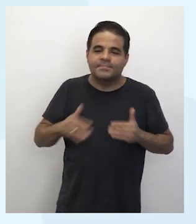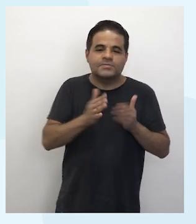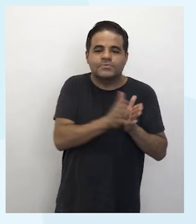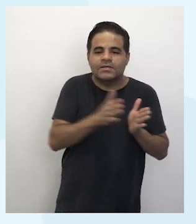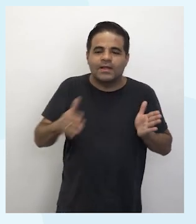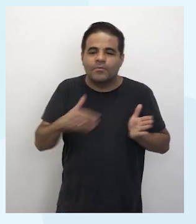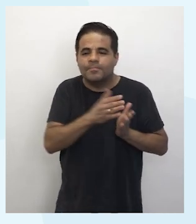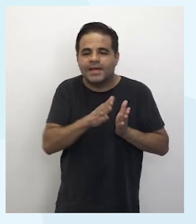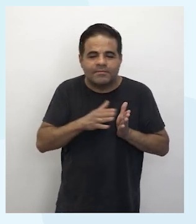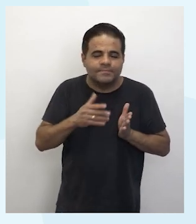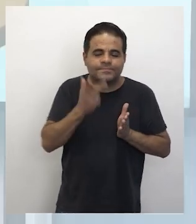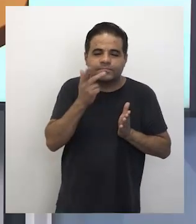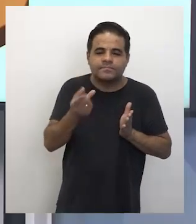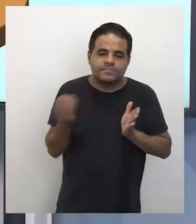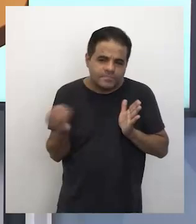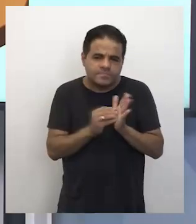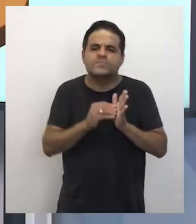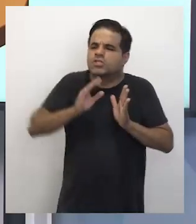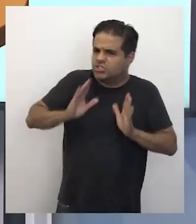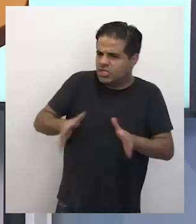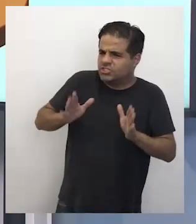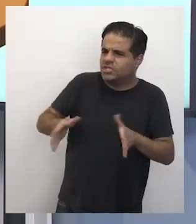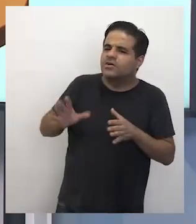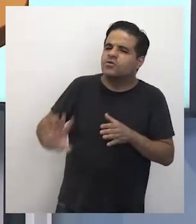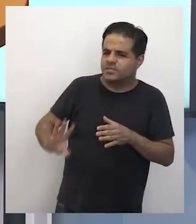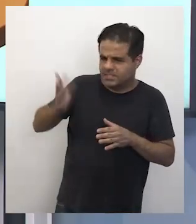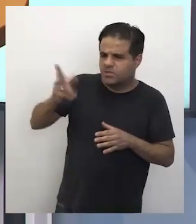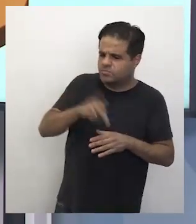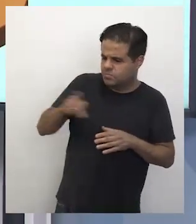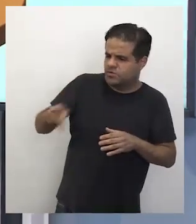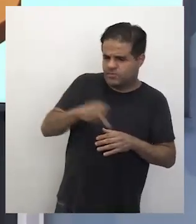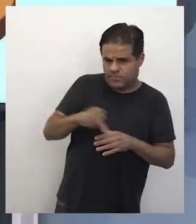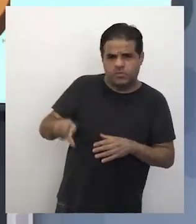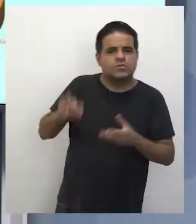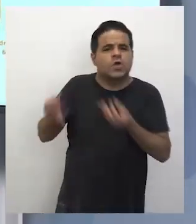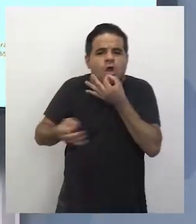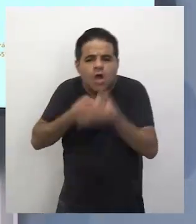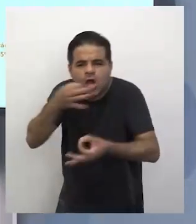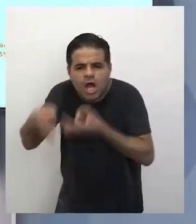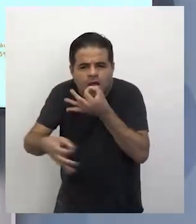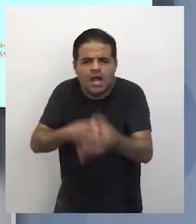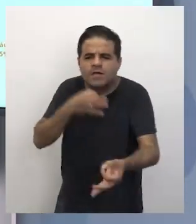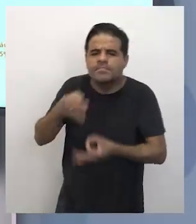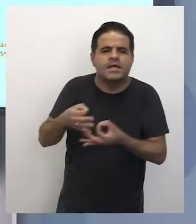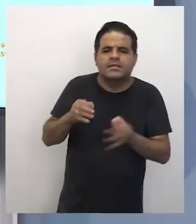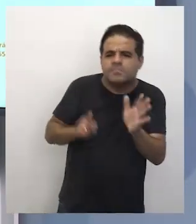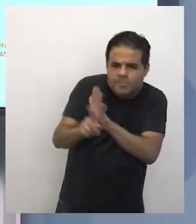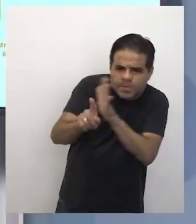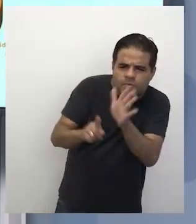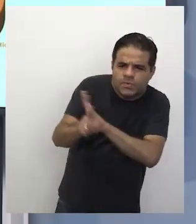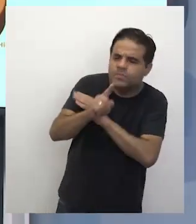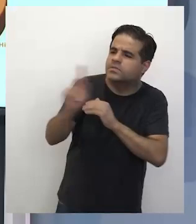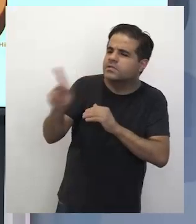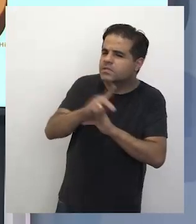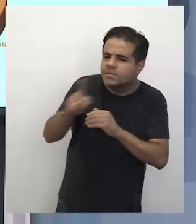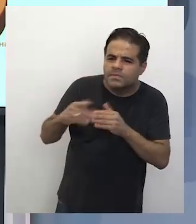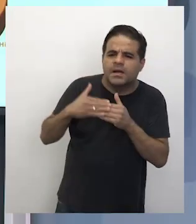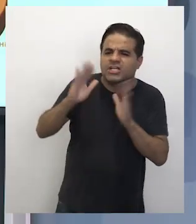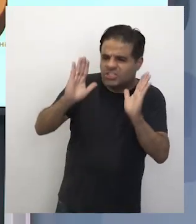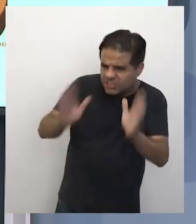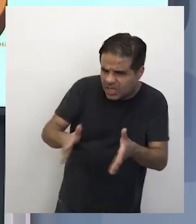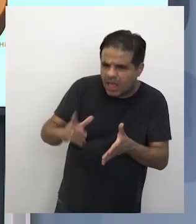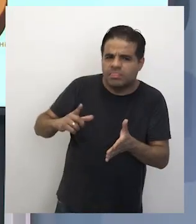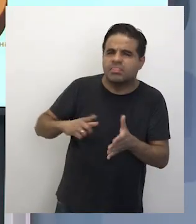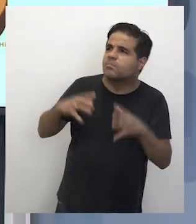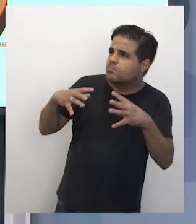risco de sofrer um apagão, e isso já aconteceu, hein? Né? Os professores comentem aí com seus estudantes. Estudante, pergunte aí para os seus pais sobre se já teve